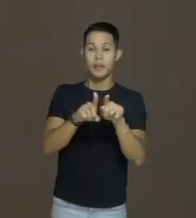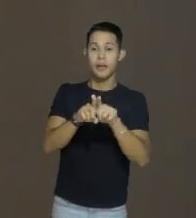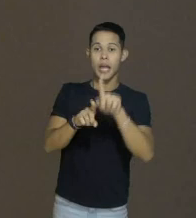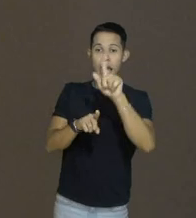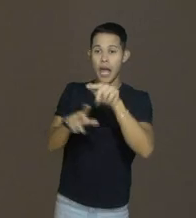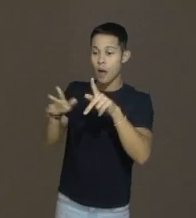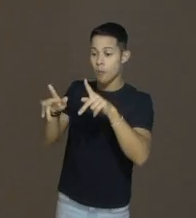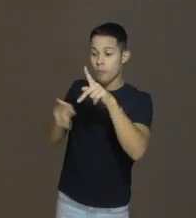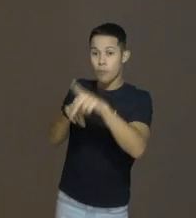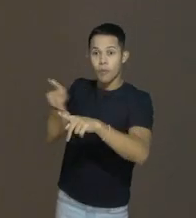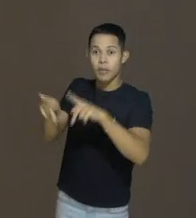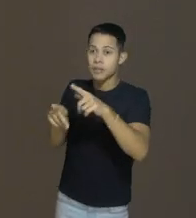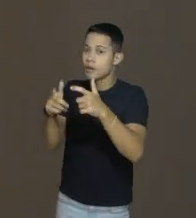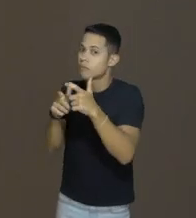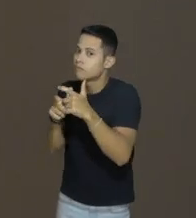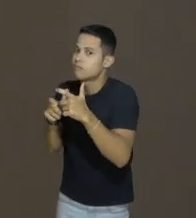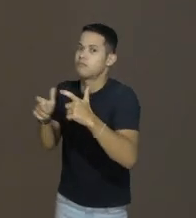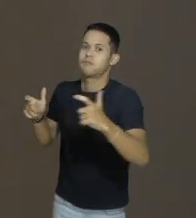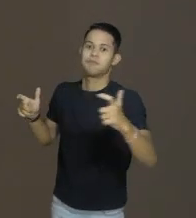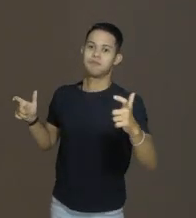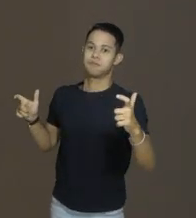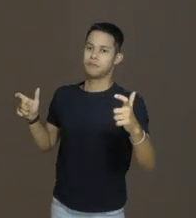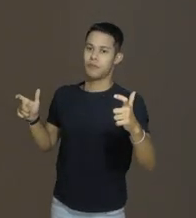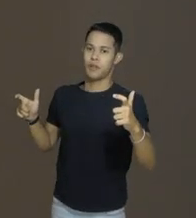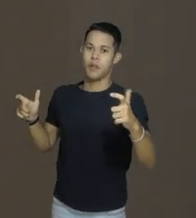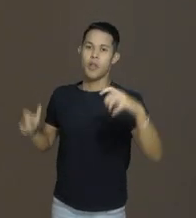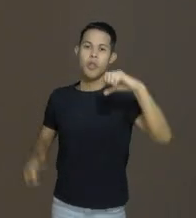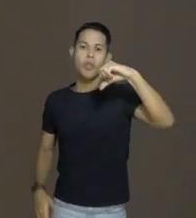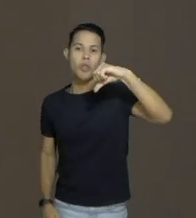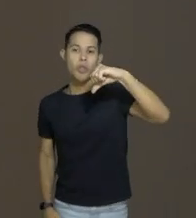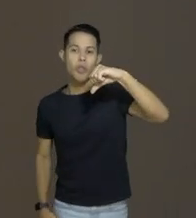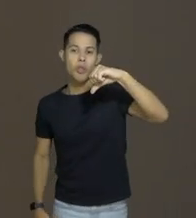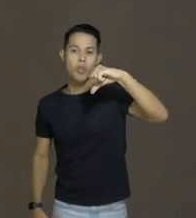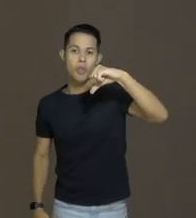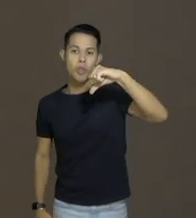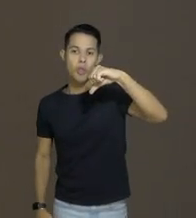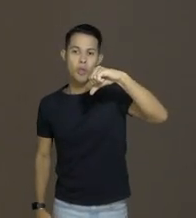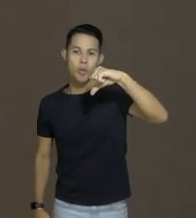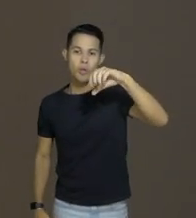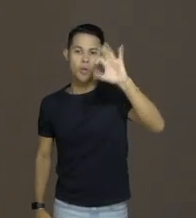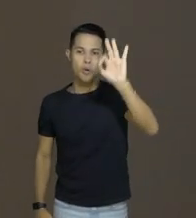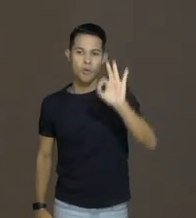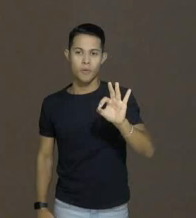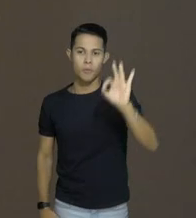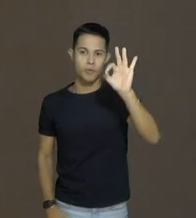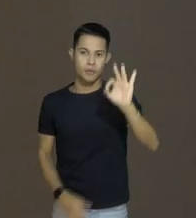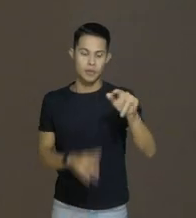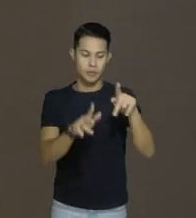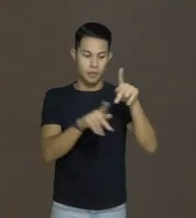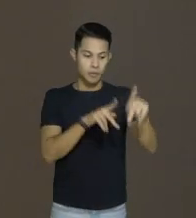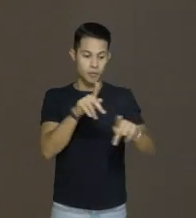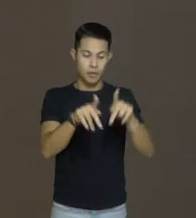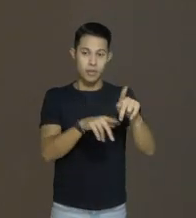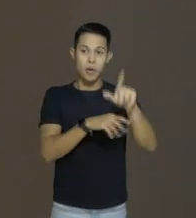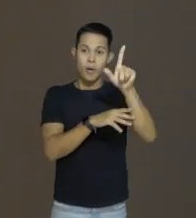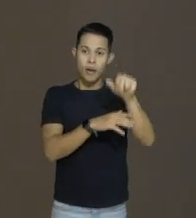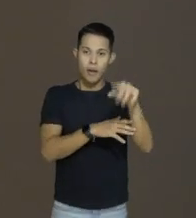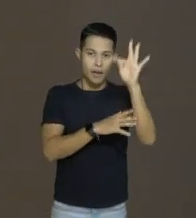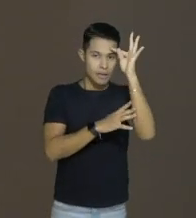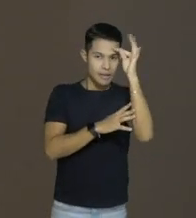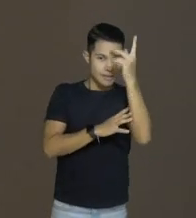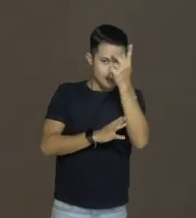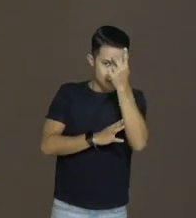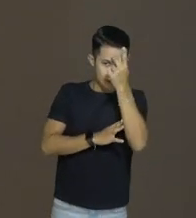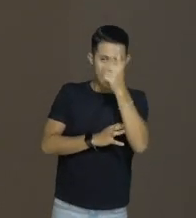grande. Ninguém, 9% quase da população é TDAH, né? Então, é muita gente. Tem TDAH que